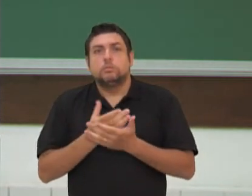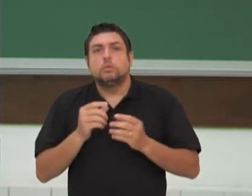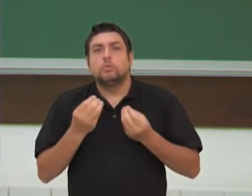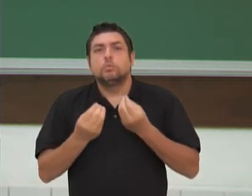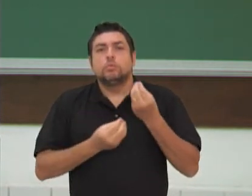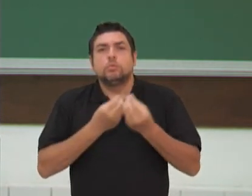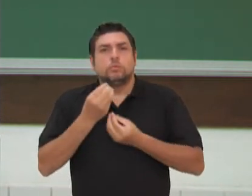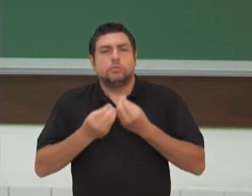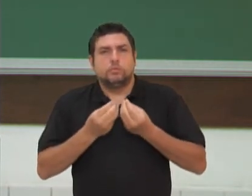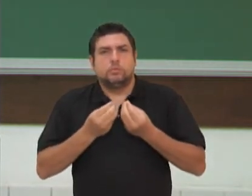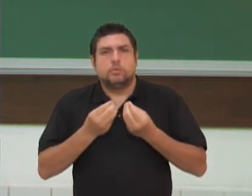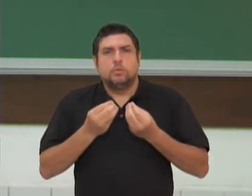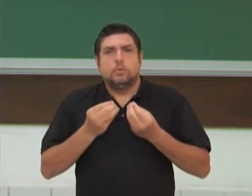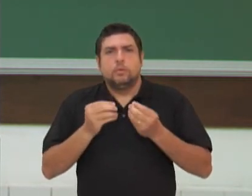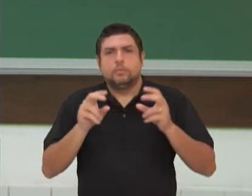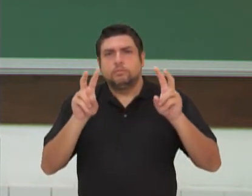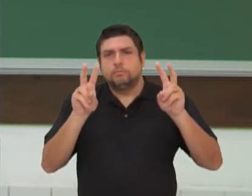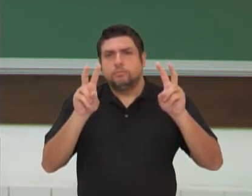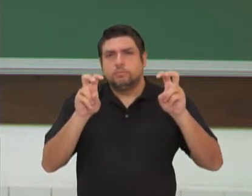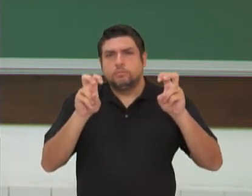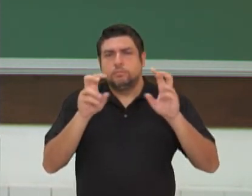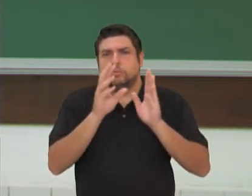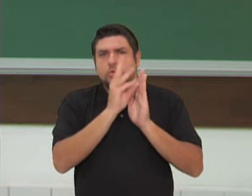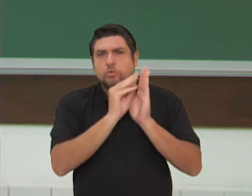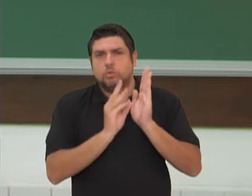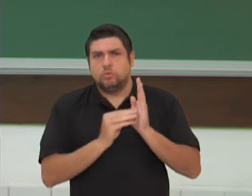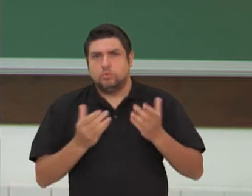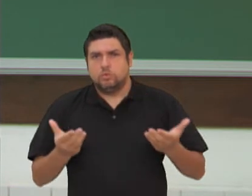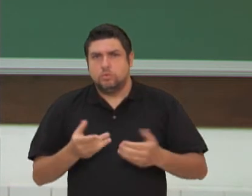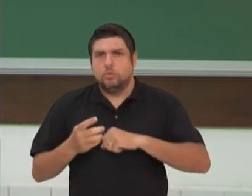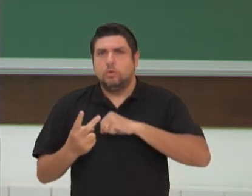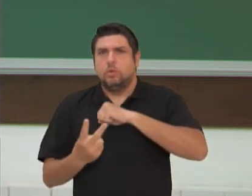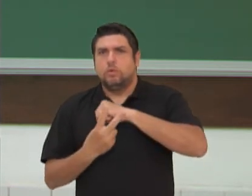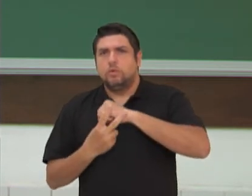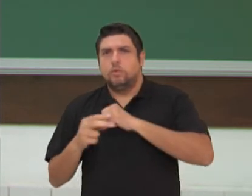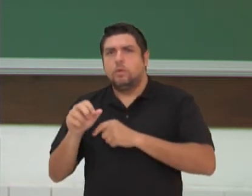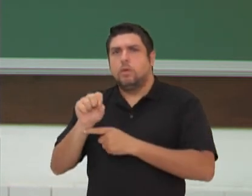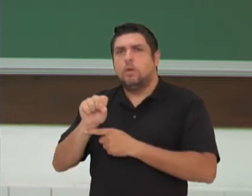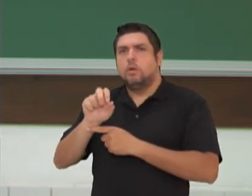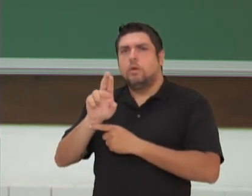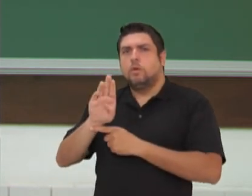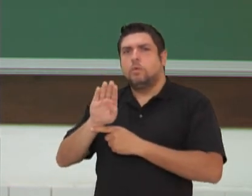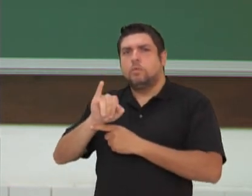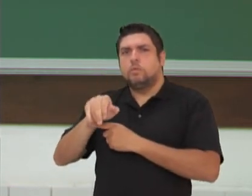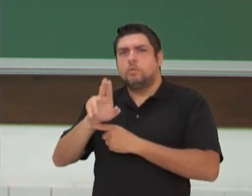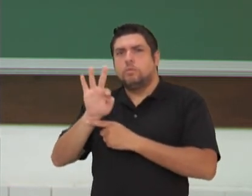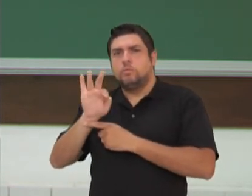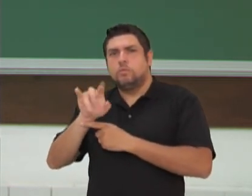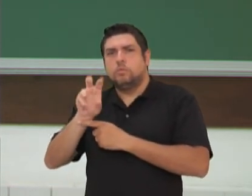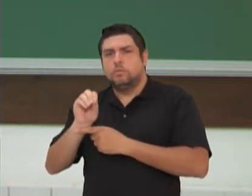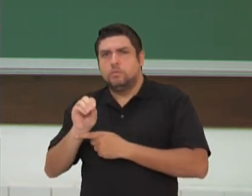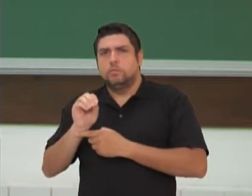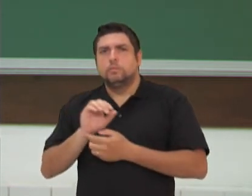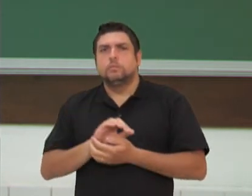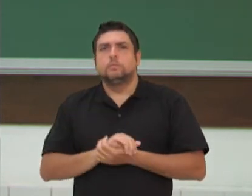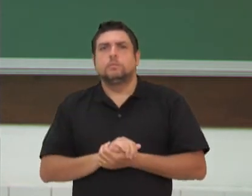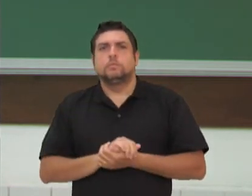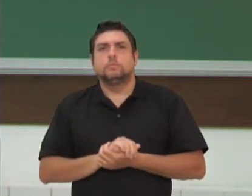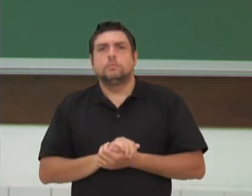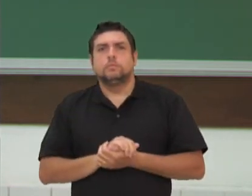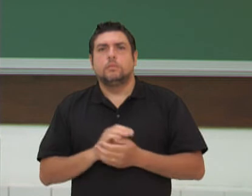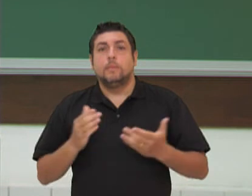resgatando o texto para explorar o conteúdo de hoje, el subjuntivo. Perfecto? Pues bien, entonces vamos aquí